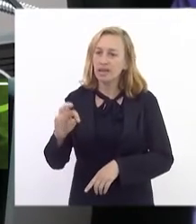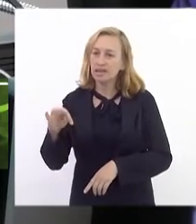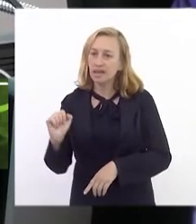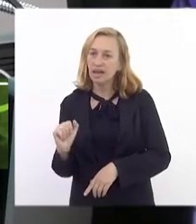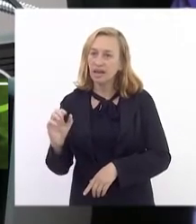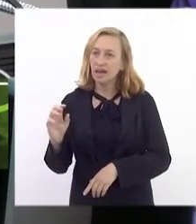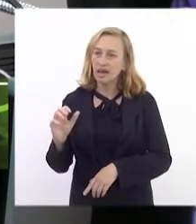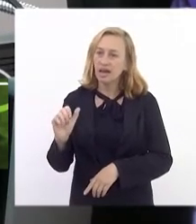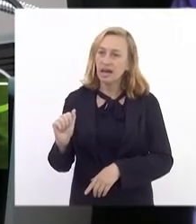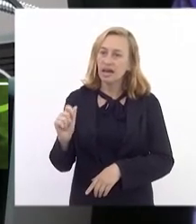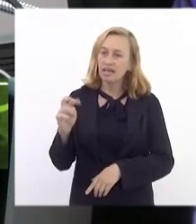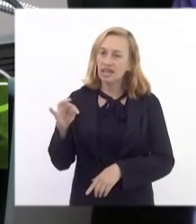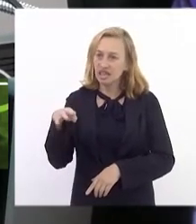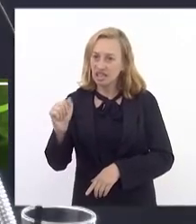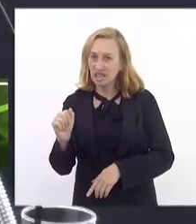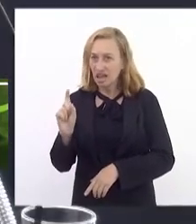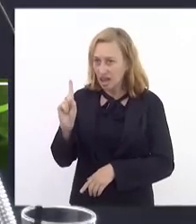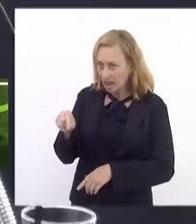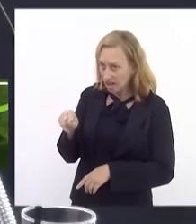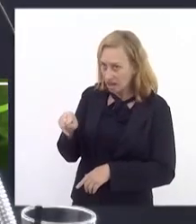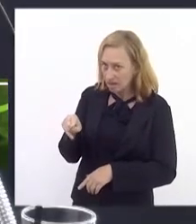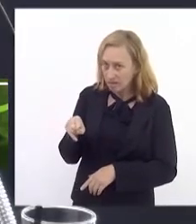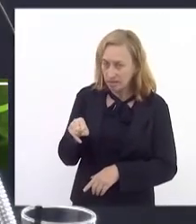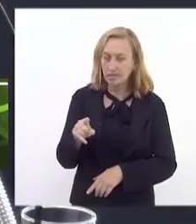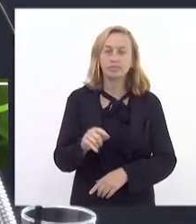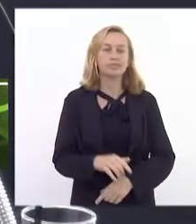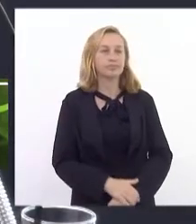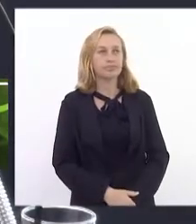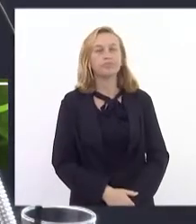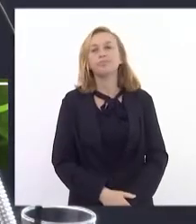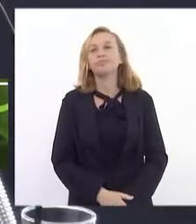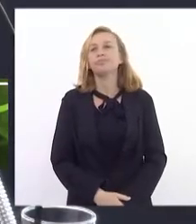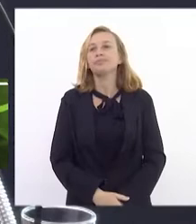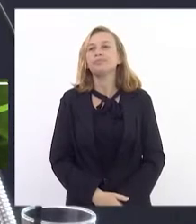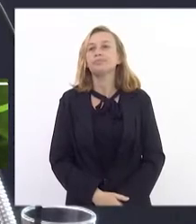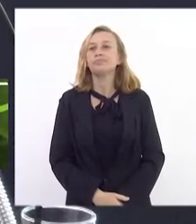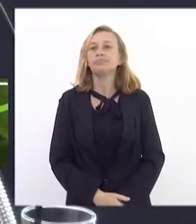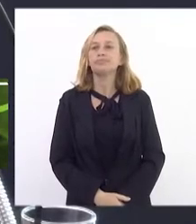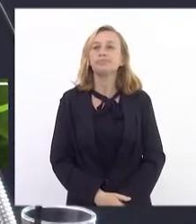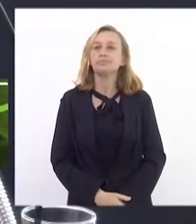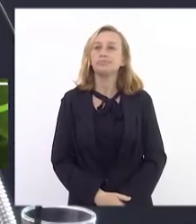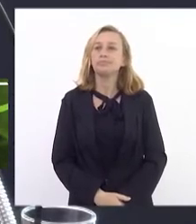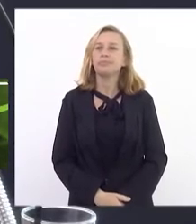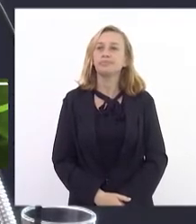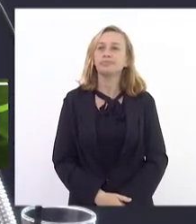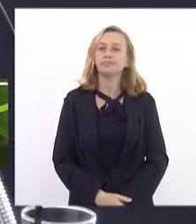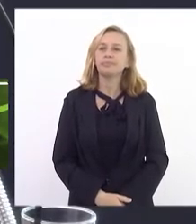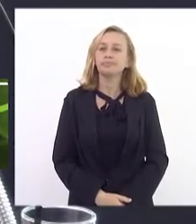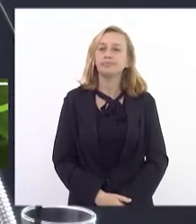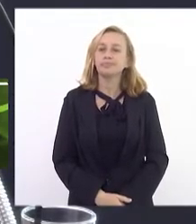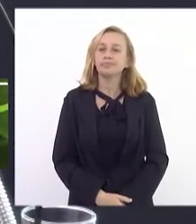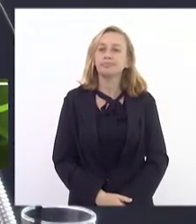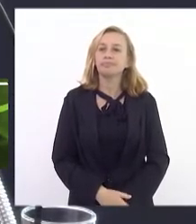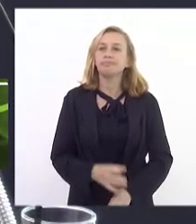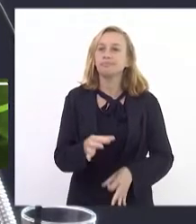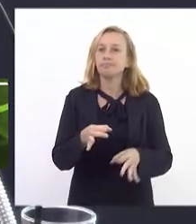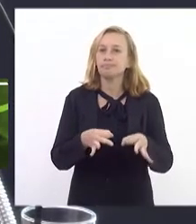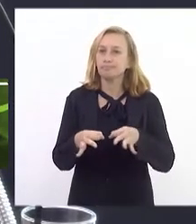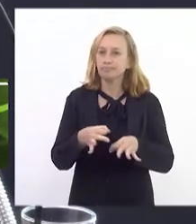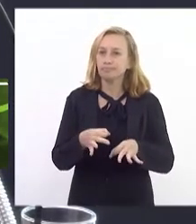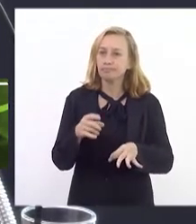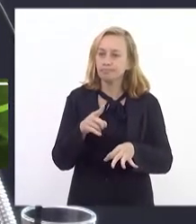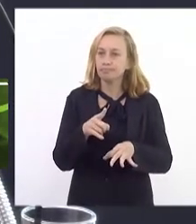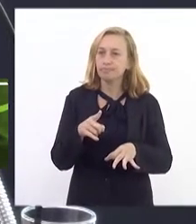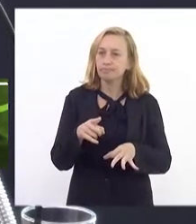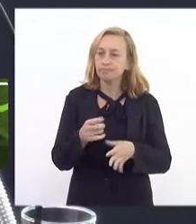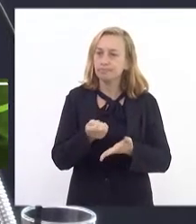é isso? O fundo, né, de Mata Atlântica e Mata Atlântica. Também, se este programa está